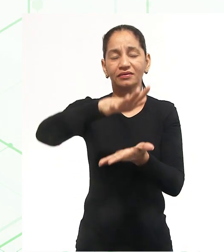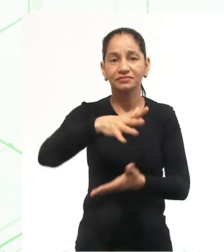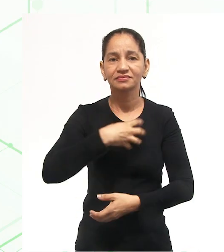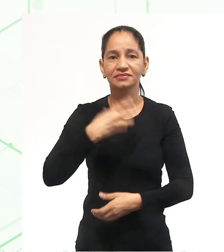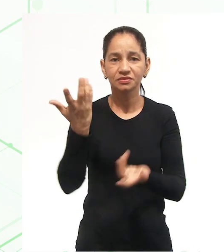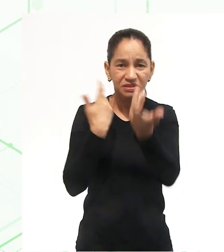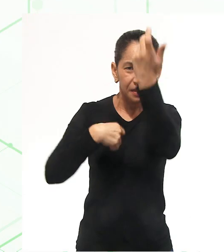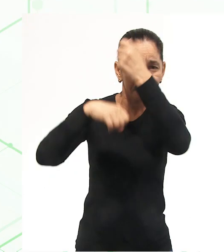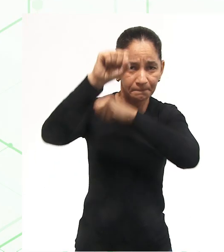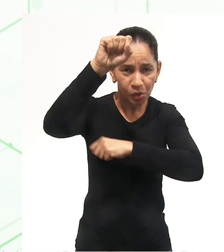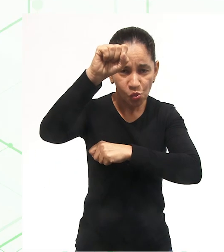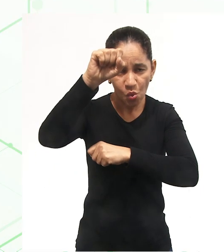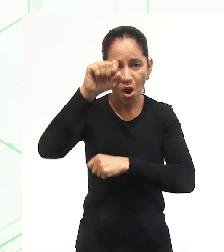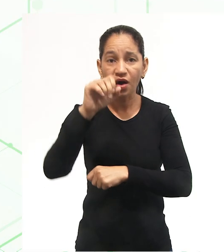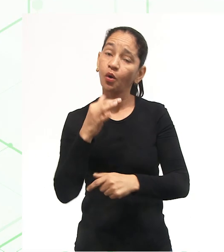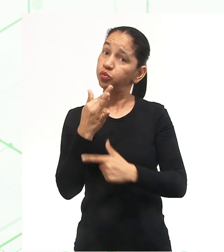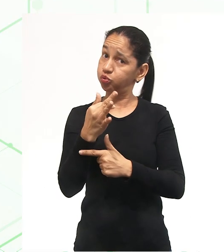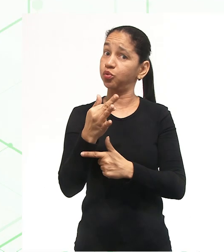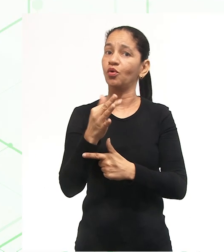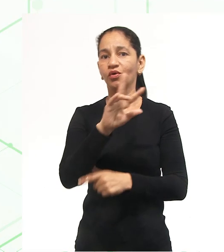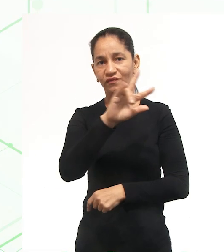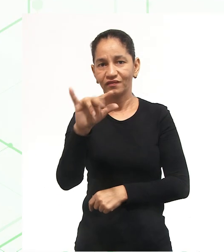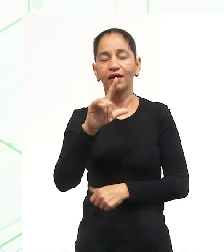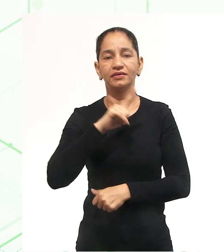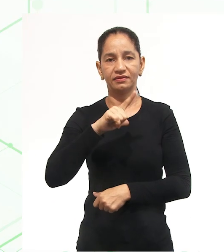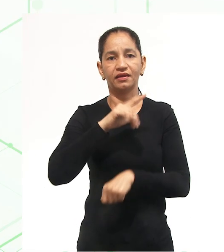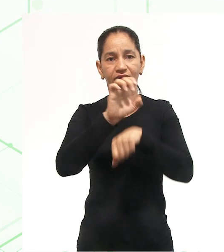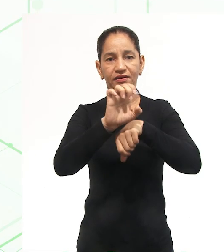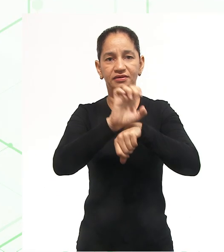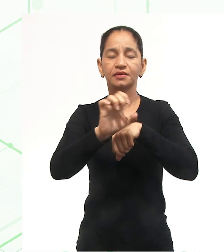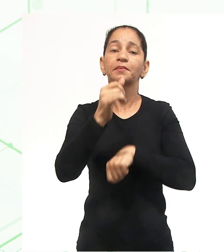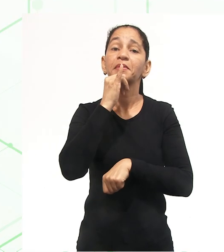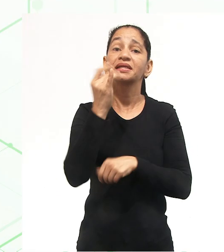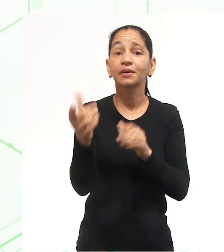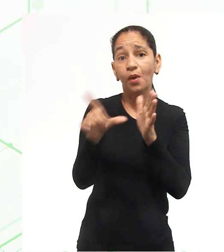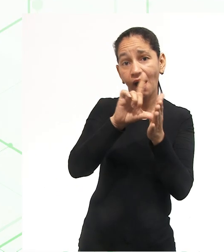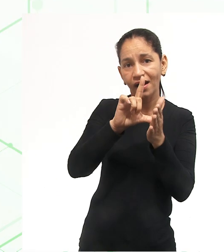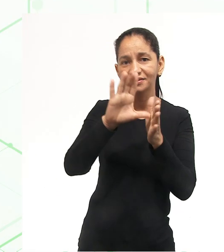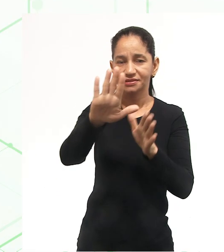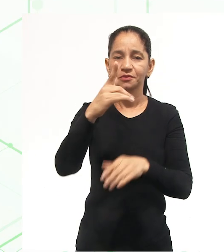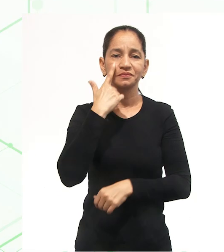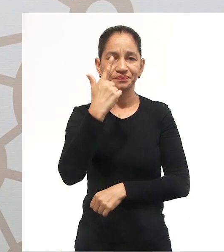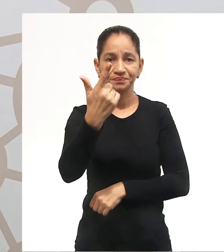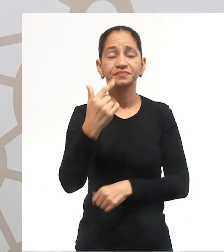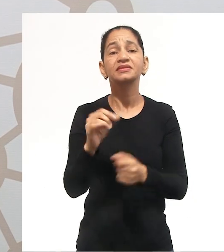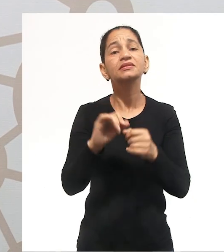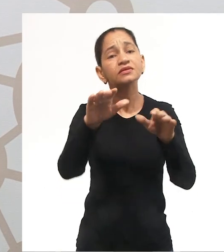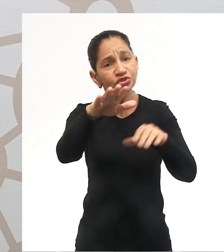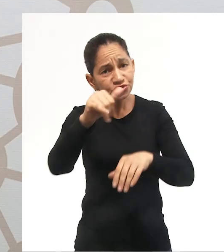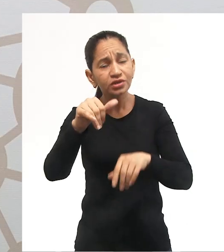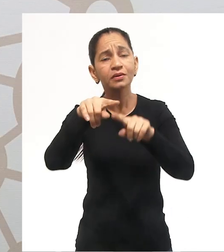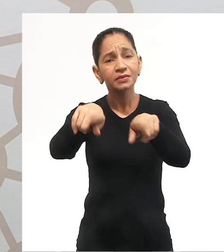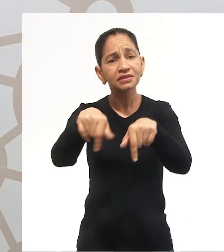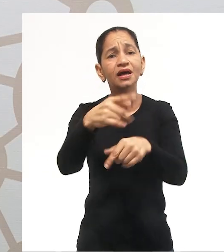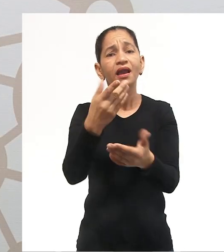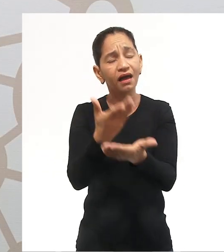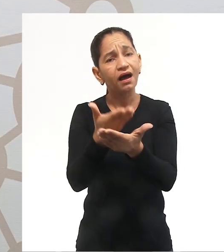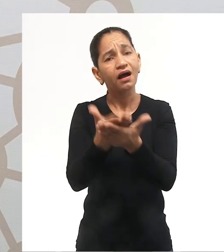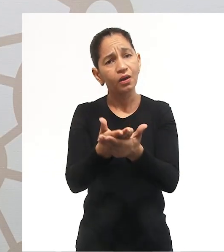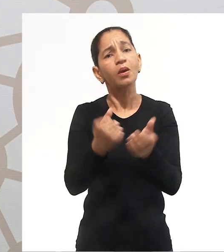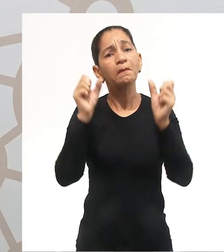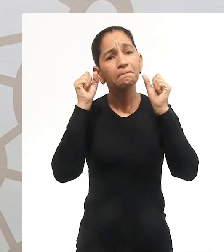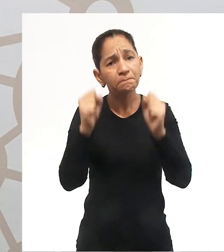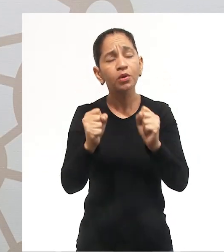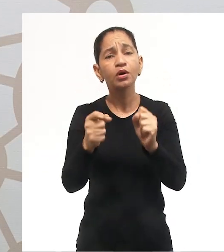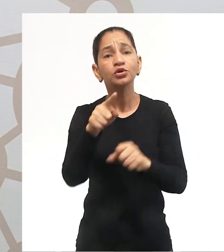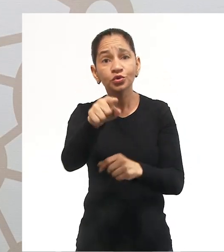ser herói, ou o futuro professor para ser herói no início do nosso post, aqui a gente também chama o professor de sala de aula e mostra para